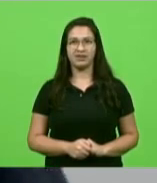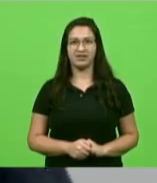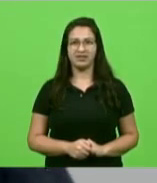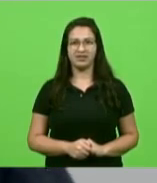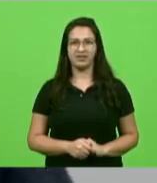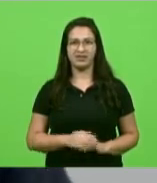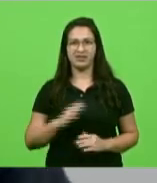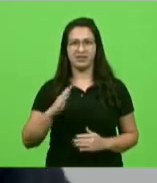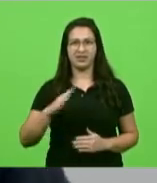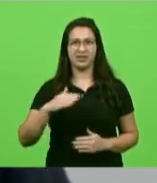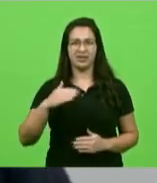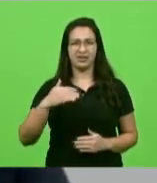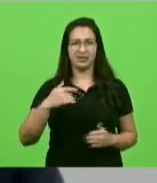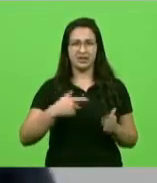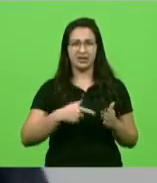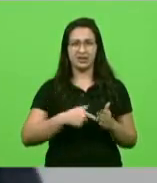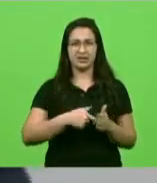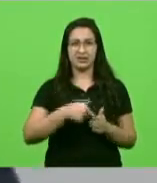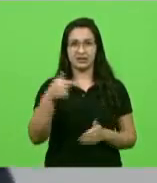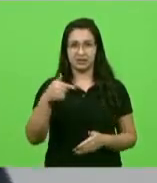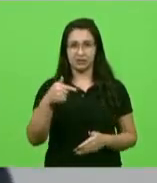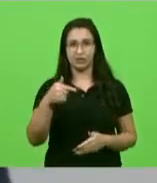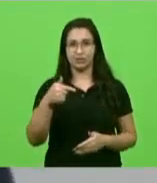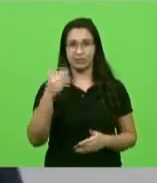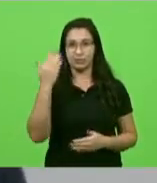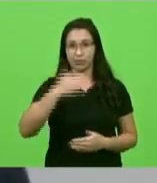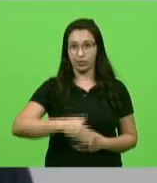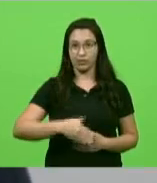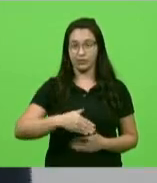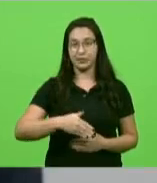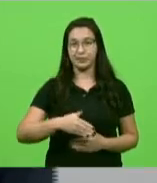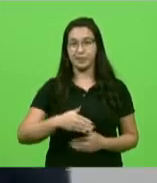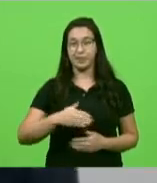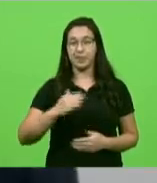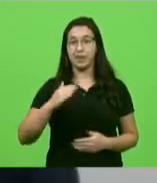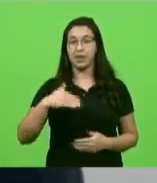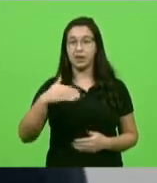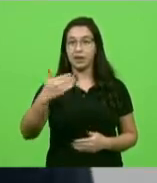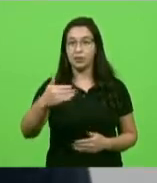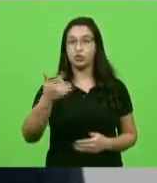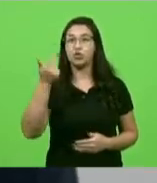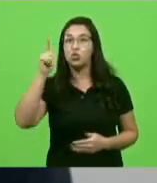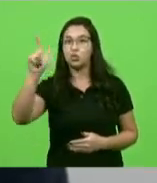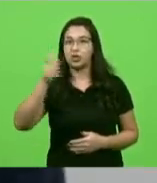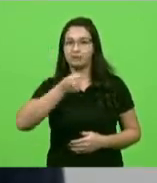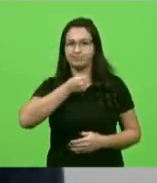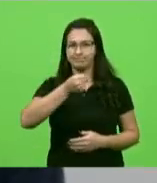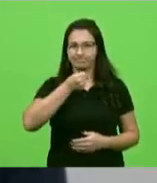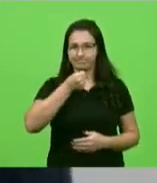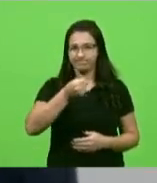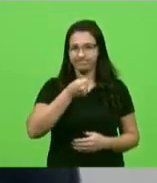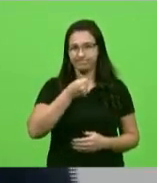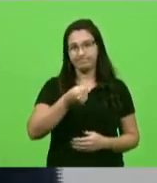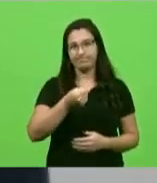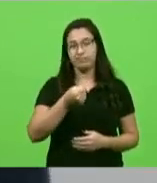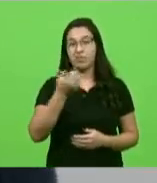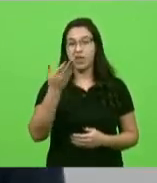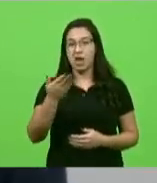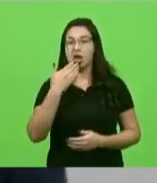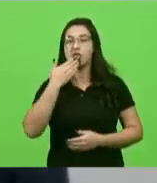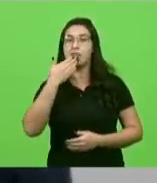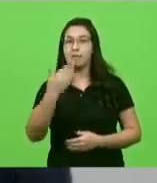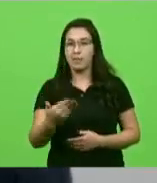Seguindo a cronologia, no dia 3 de abril, em outra coletiva de imprensa, o senhor governador solicita